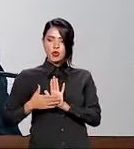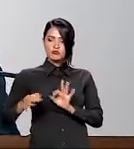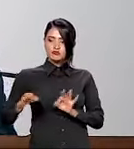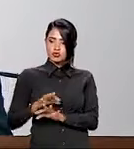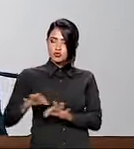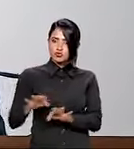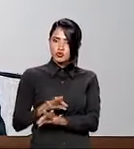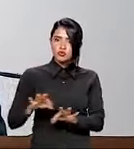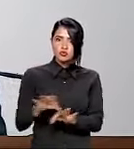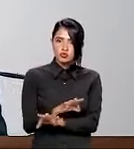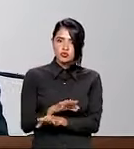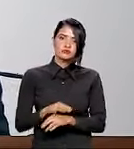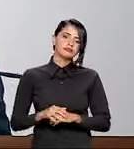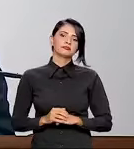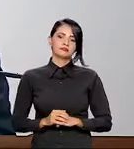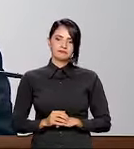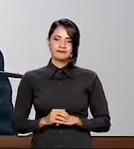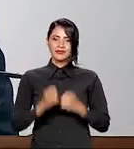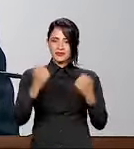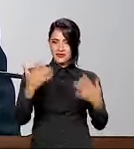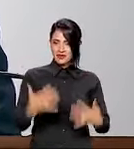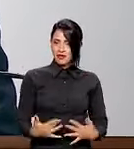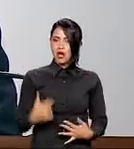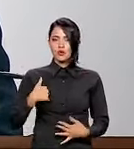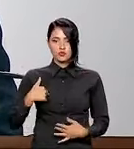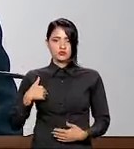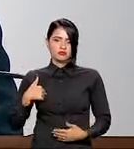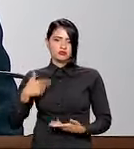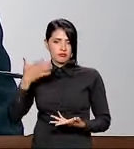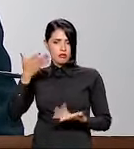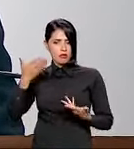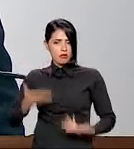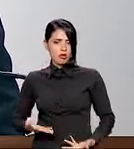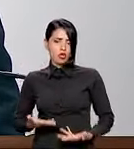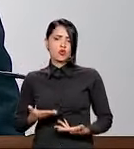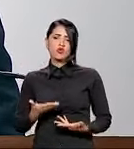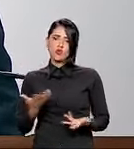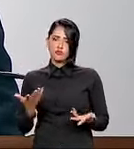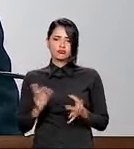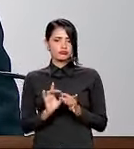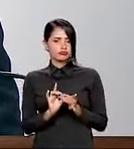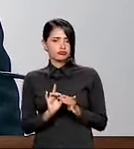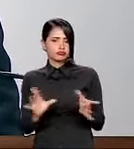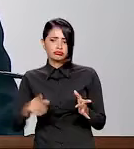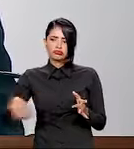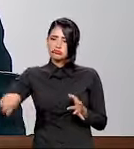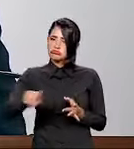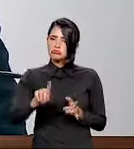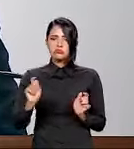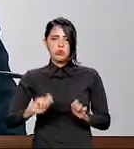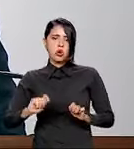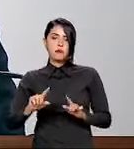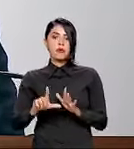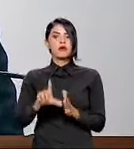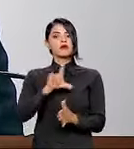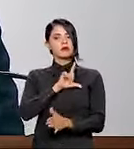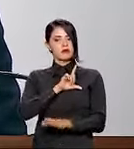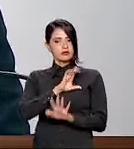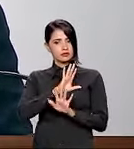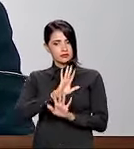concluir. Dito isso, eu me coloco à inteira disposição de vocês,